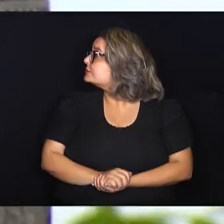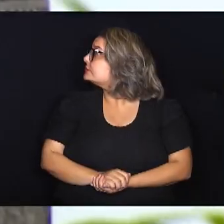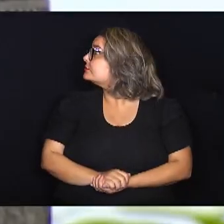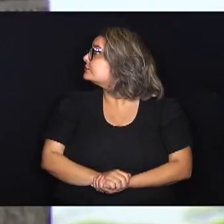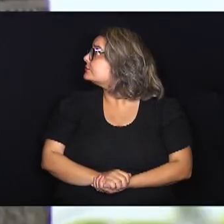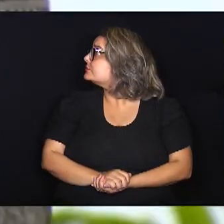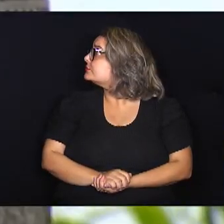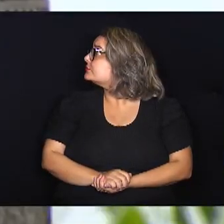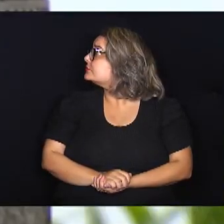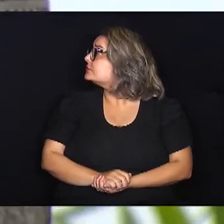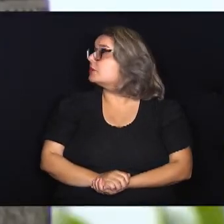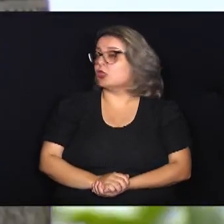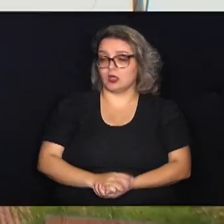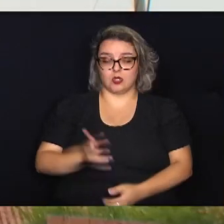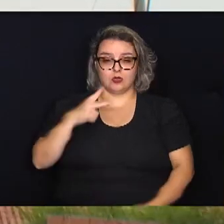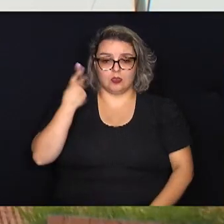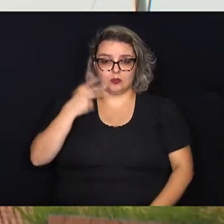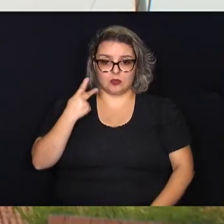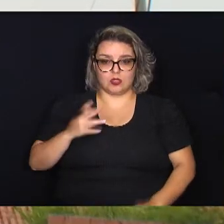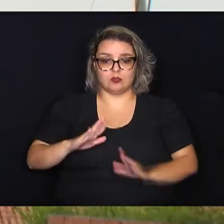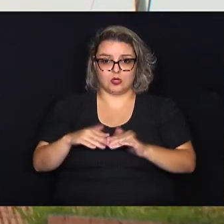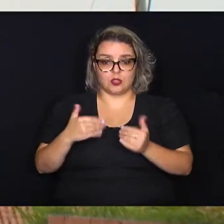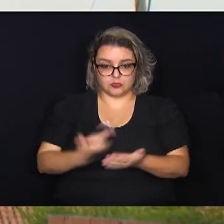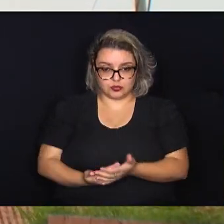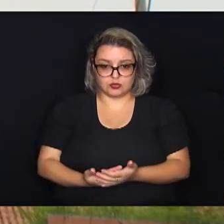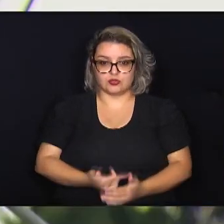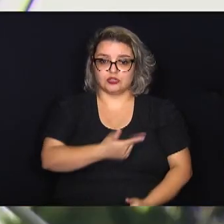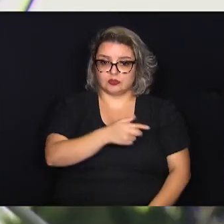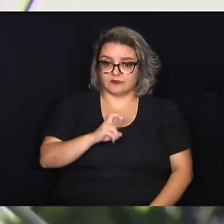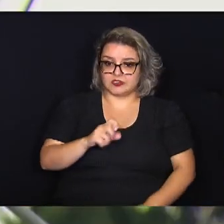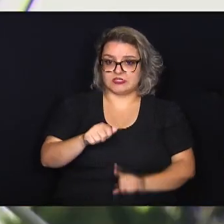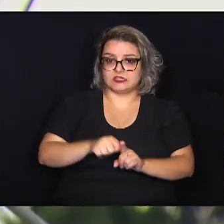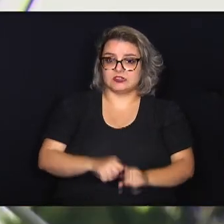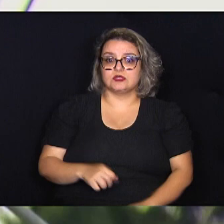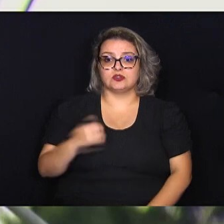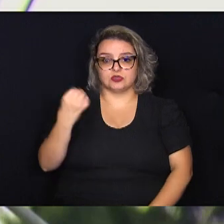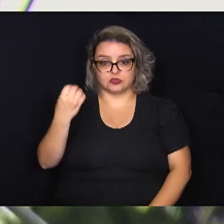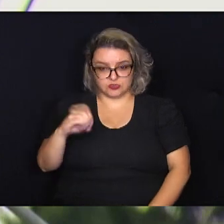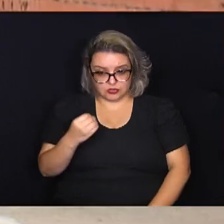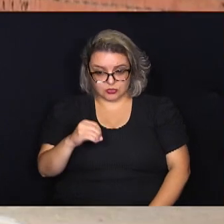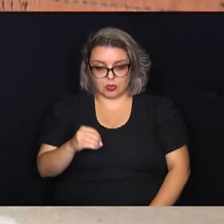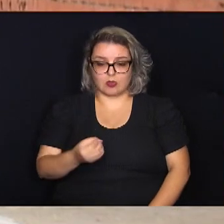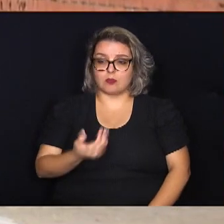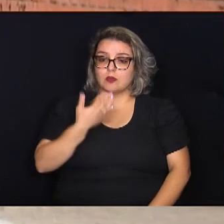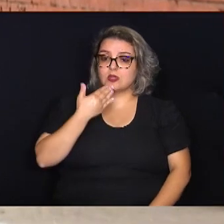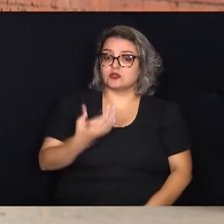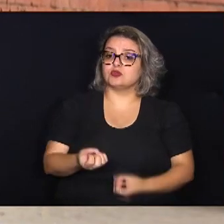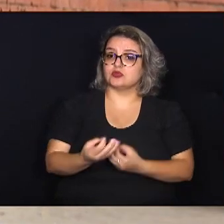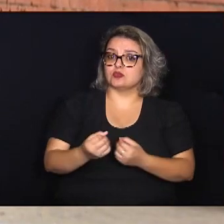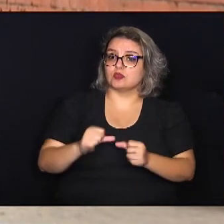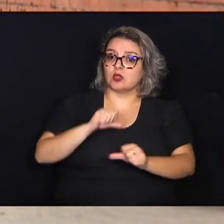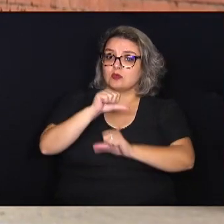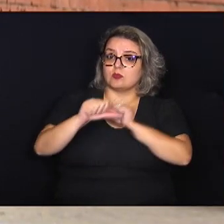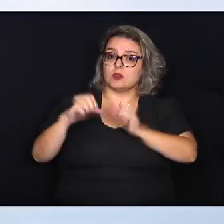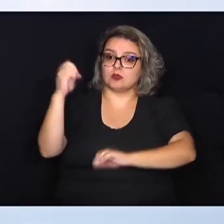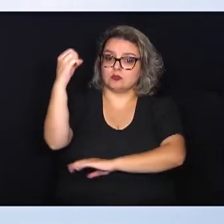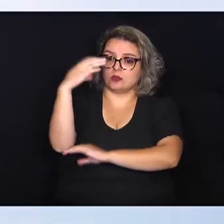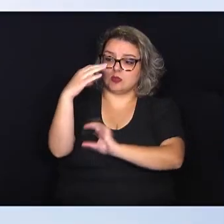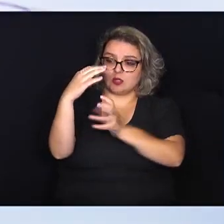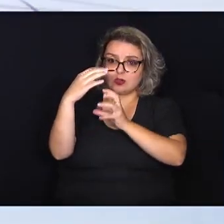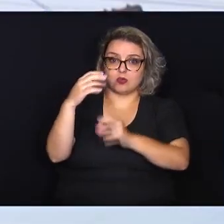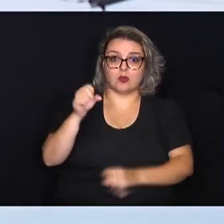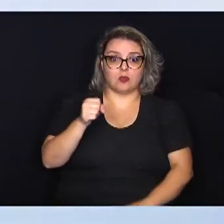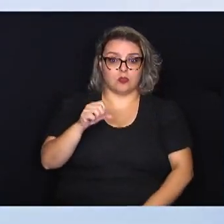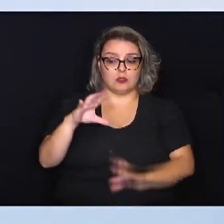O parlamentar apresentou o requerimento no dia 25 de outubro, solicitando informações sobre a troca de 8 lâmpadas queimadas